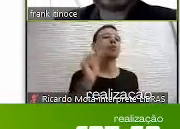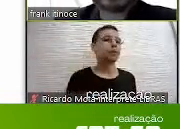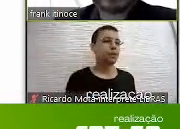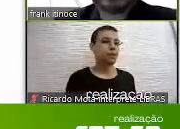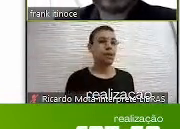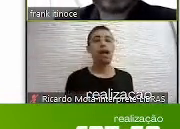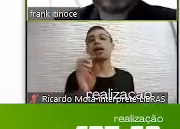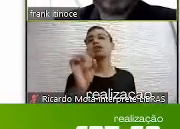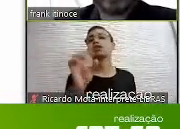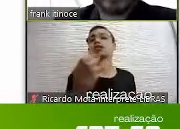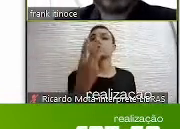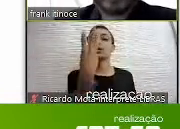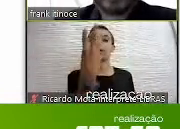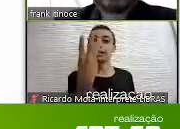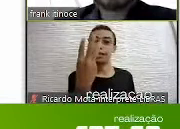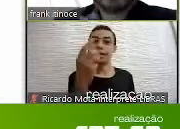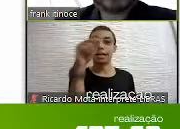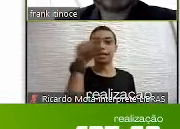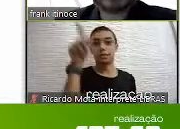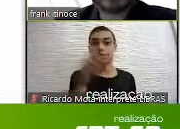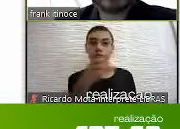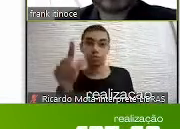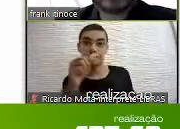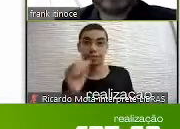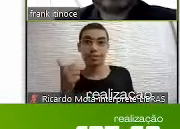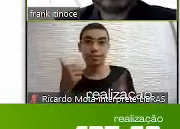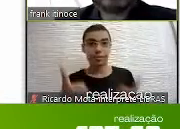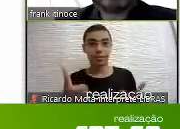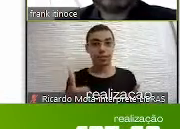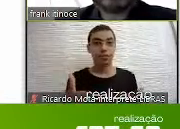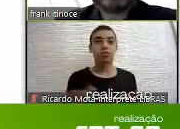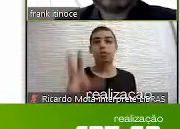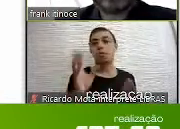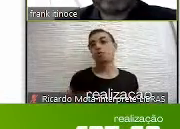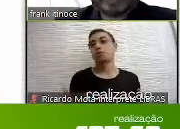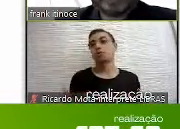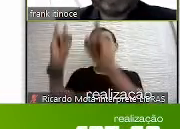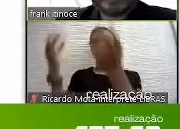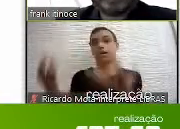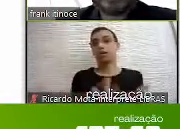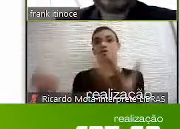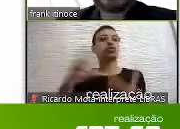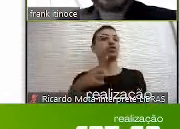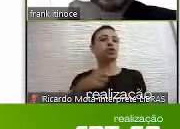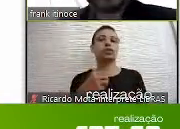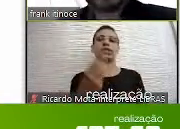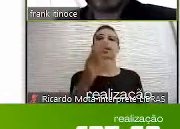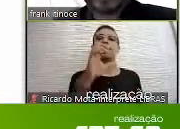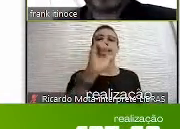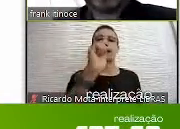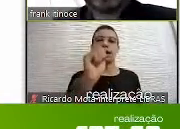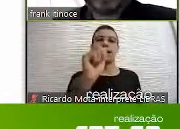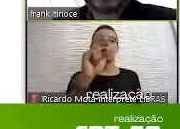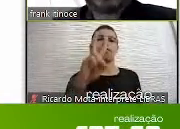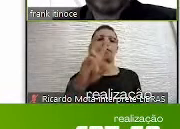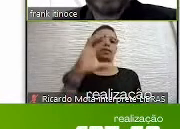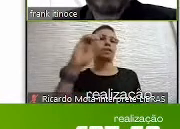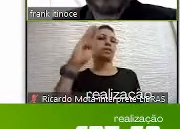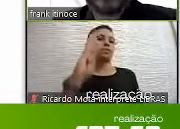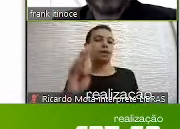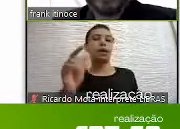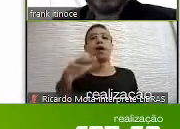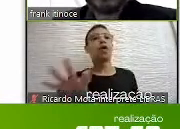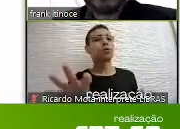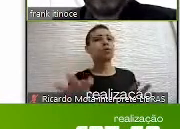3% dos incêndios que a gente pegou, os prédios tinham AVCB. Ou seja, dos 100% de prédios que